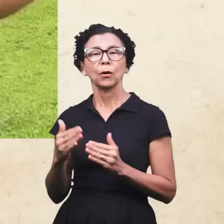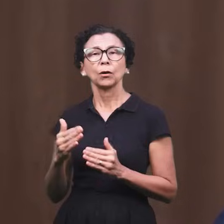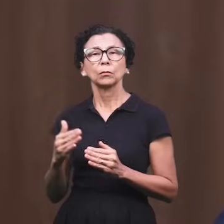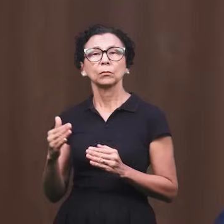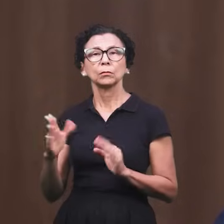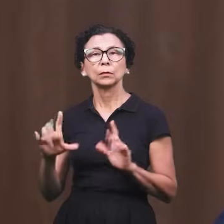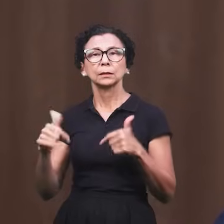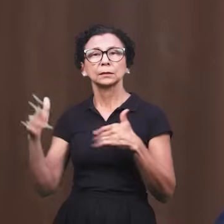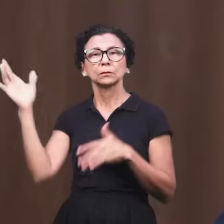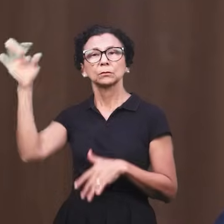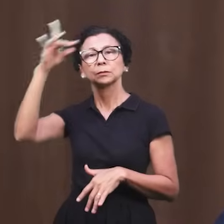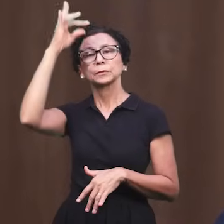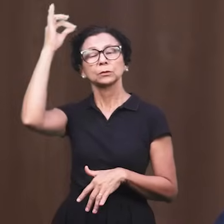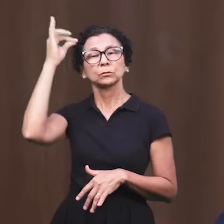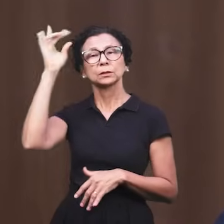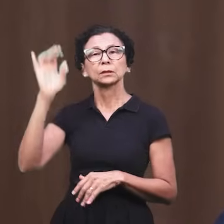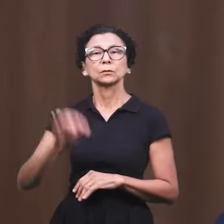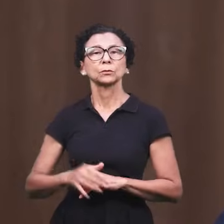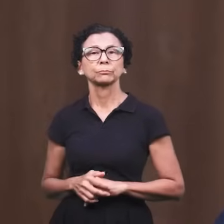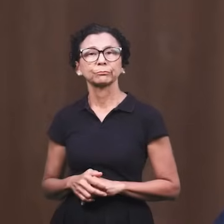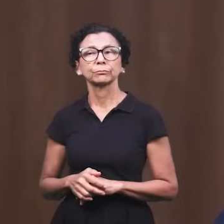direcionado. Amém. Rafael,